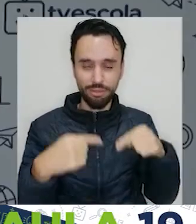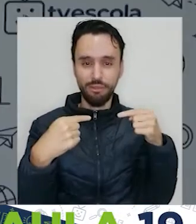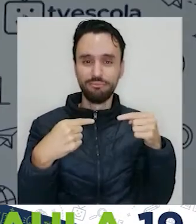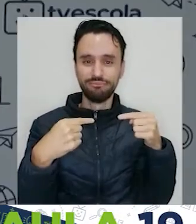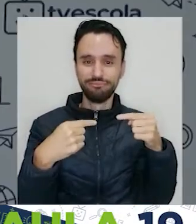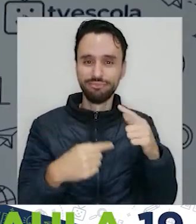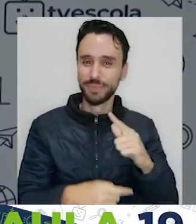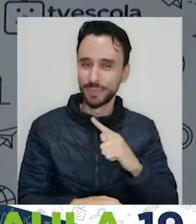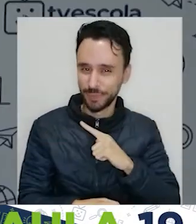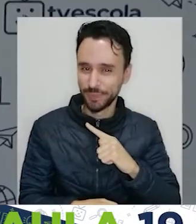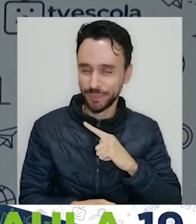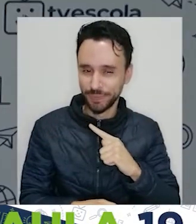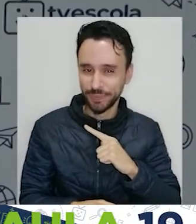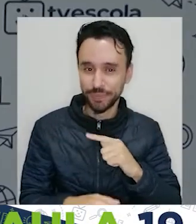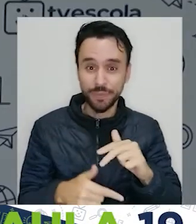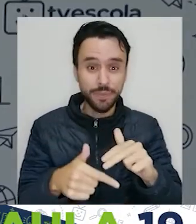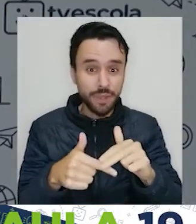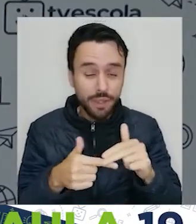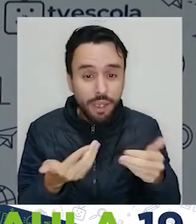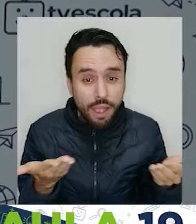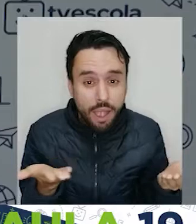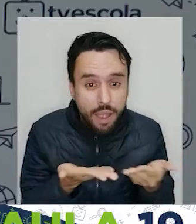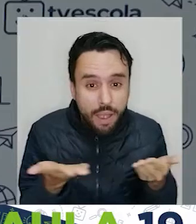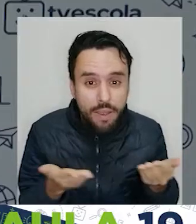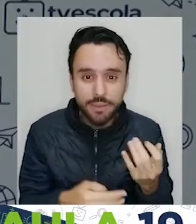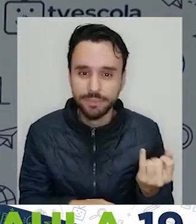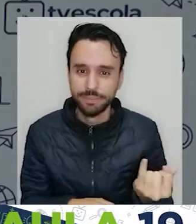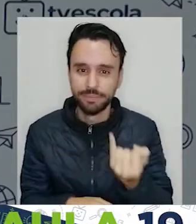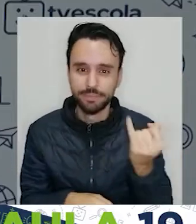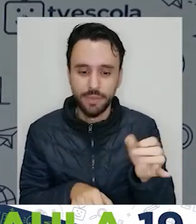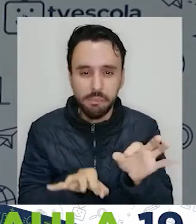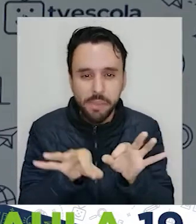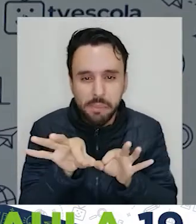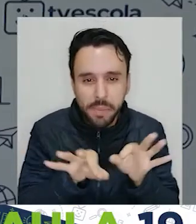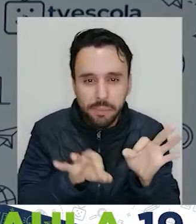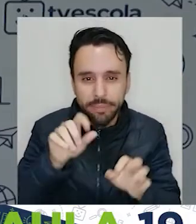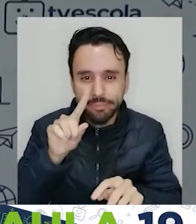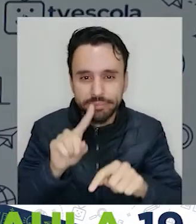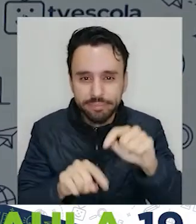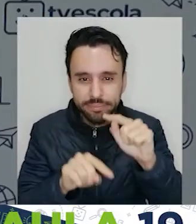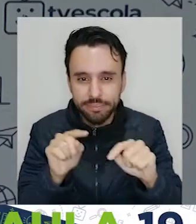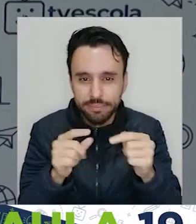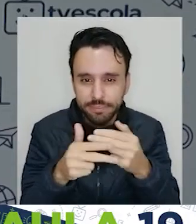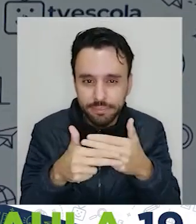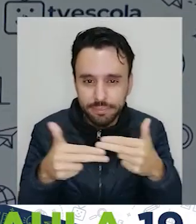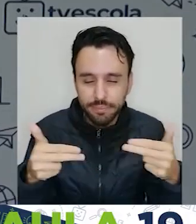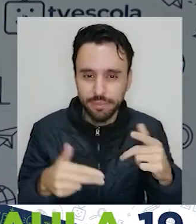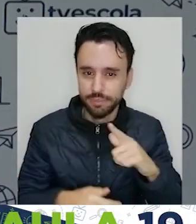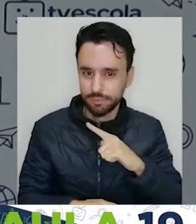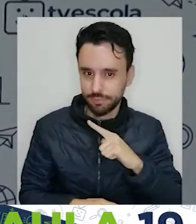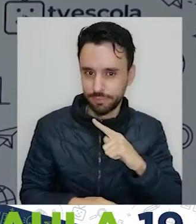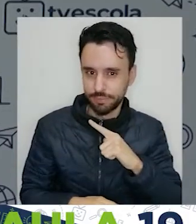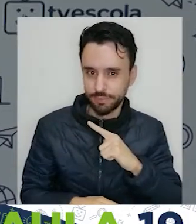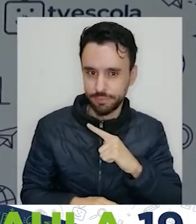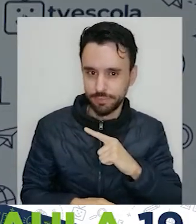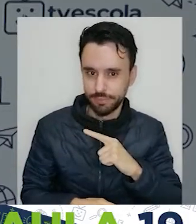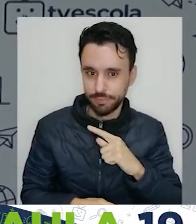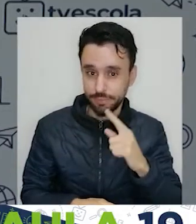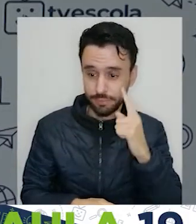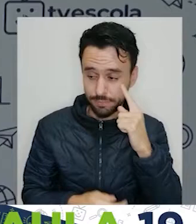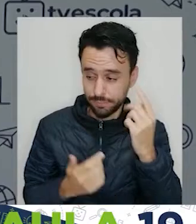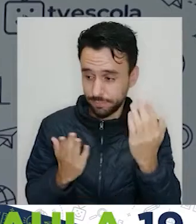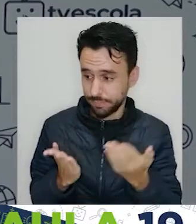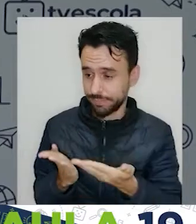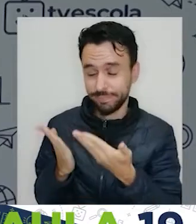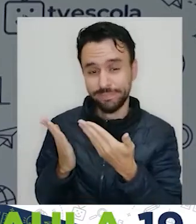desafios. Então agora é a hora de organização de materiais. Quais são os materiais que nós vamos precisar? Vejam na tela de